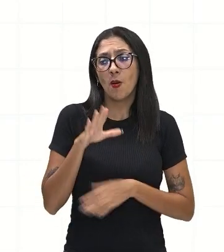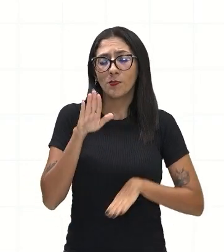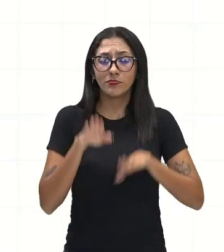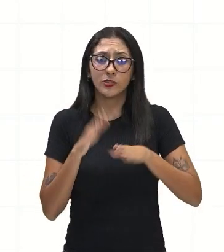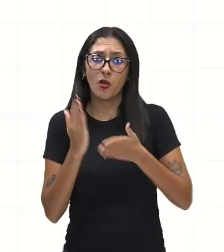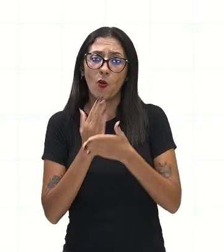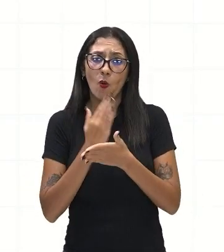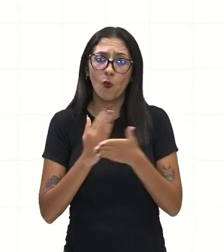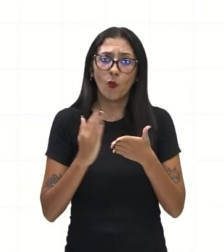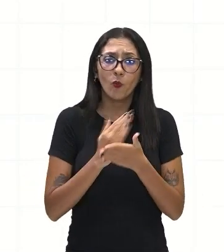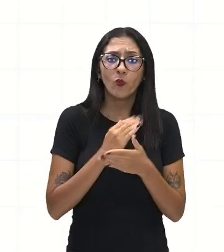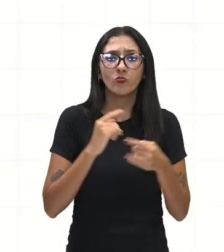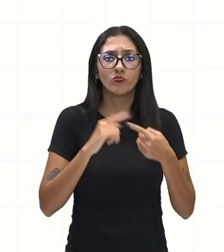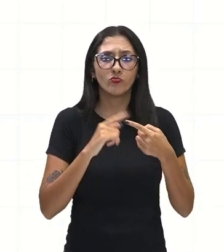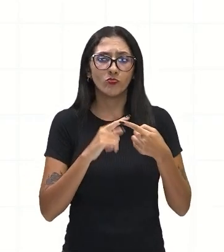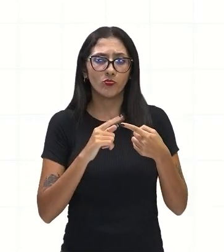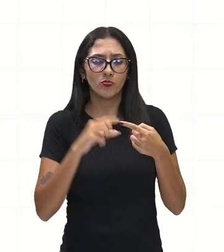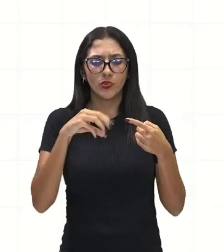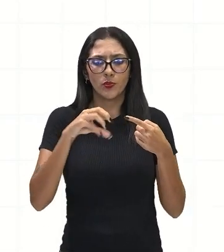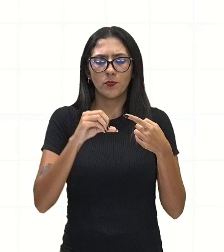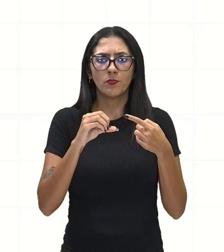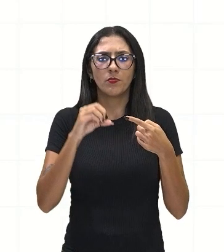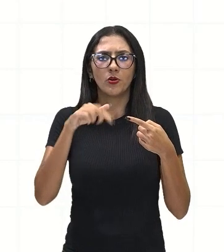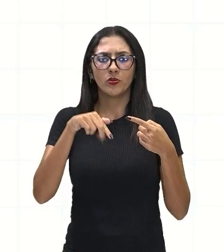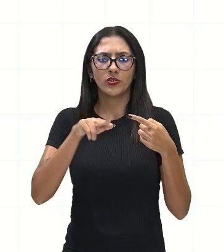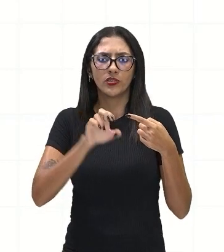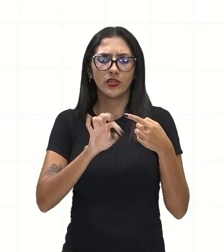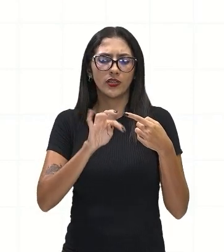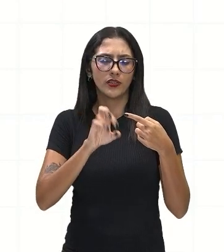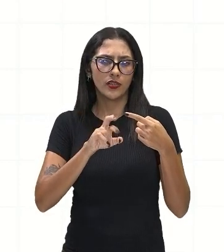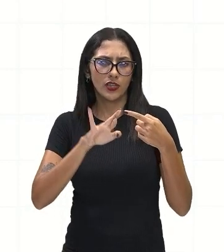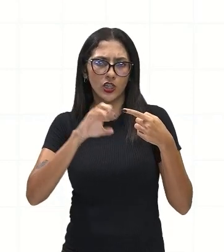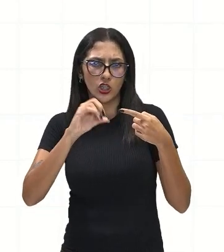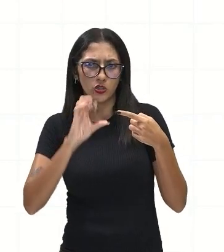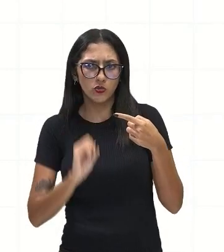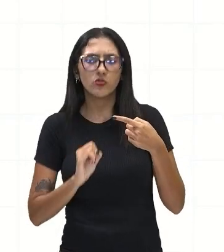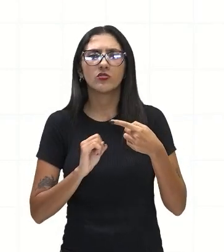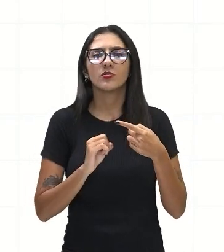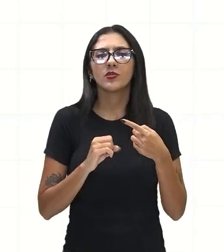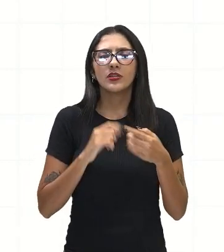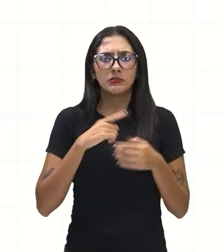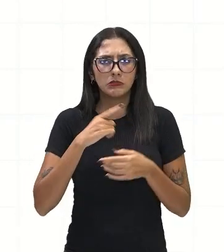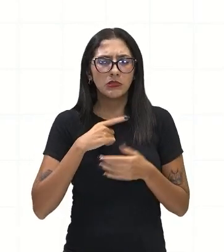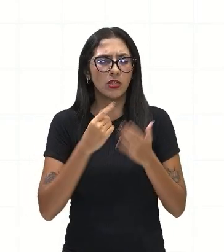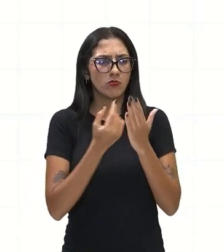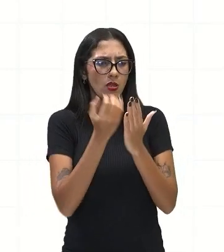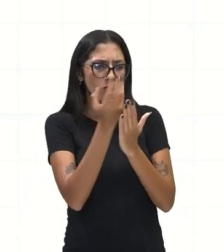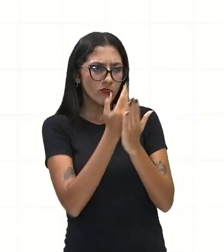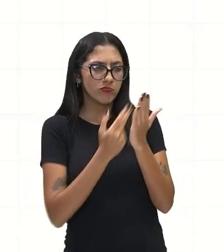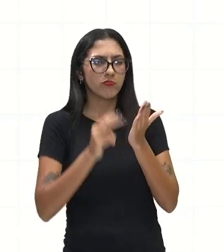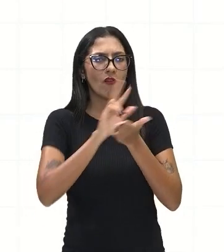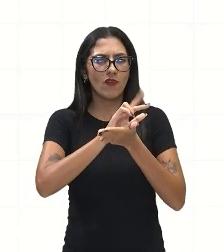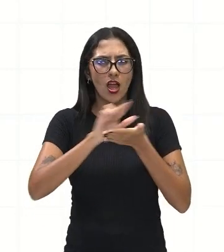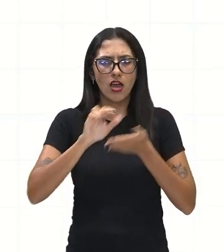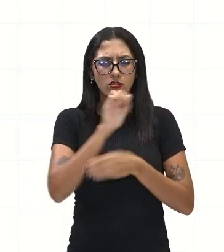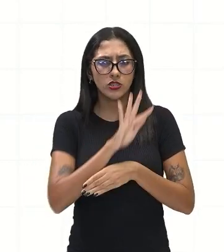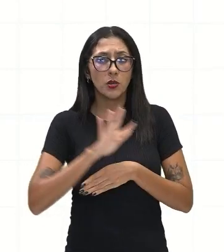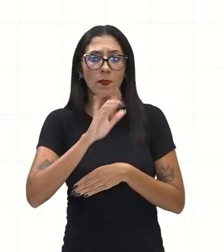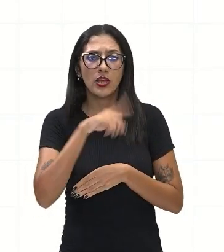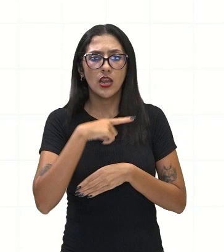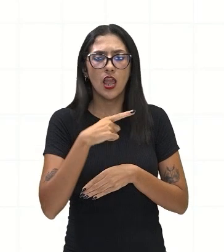Os Três Mosqueteiros, numa edição monumental, muito ilustrada, que fora do meu